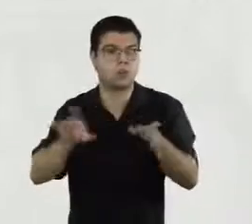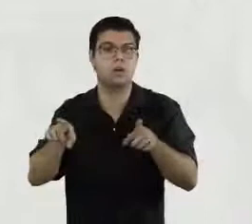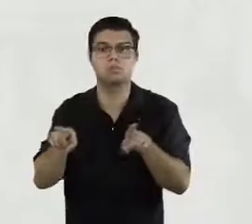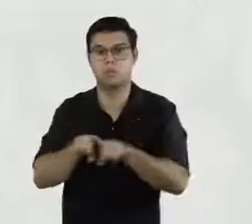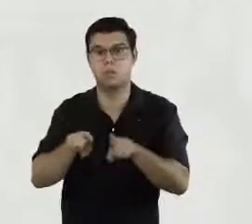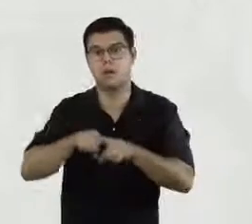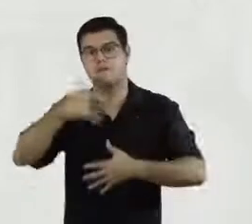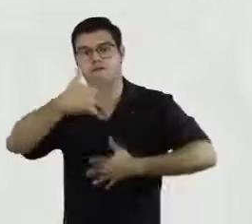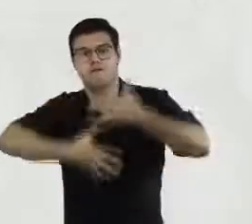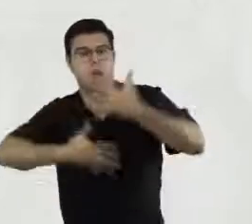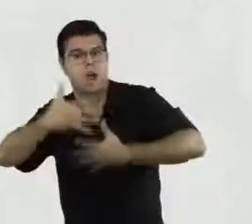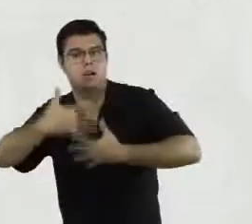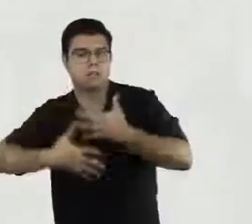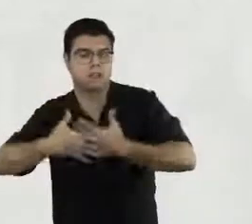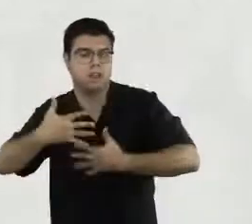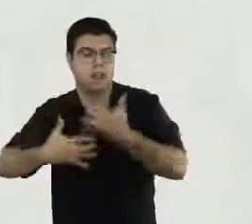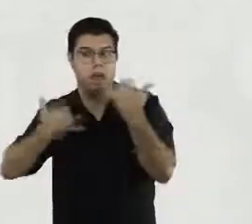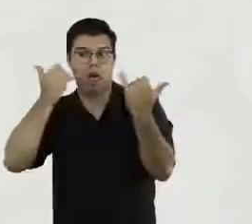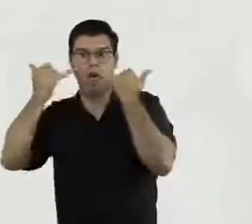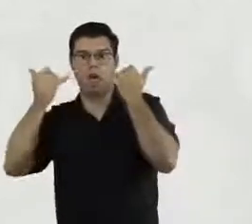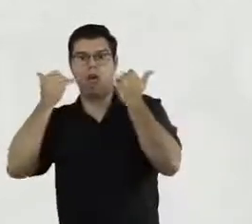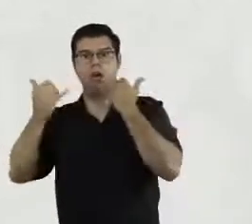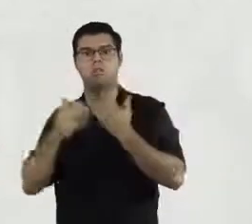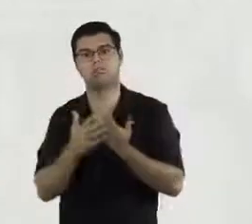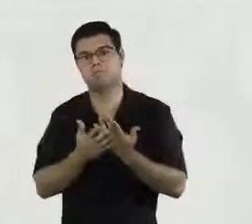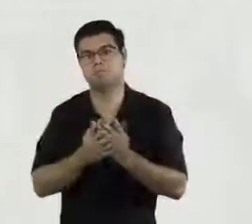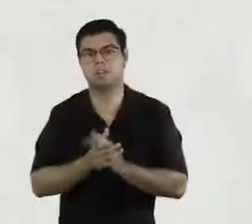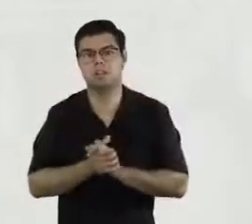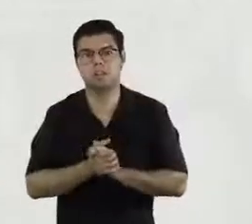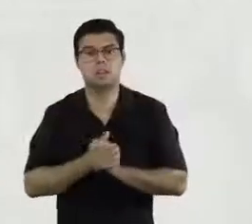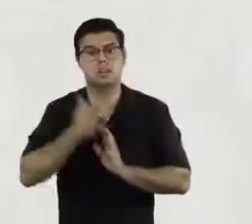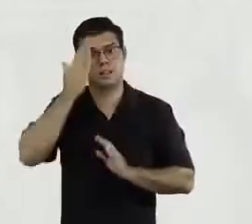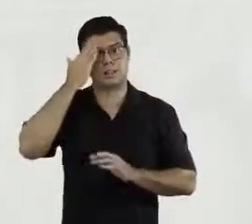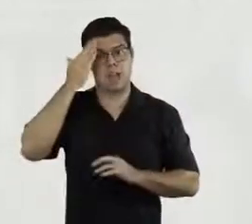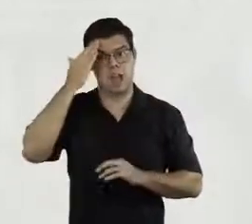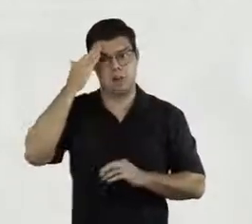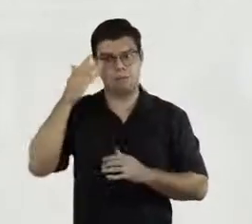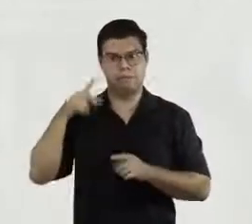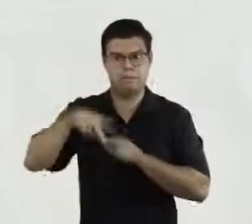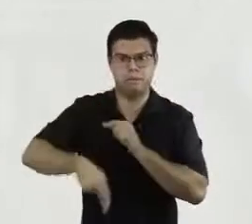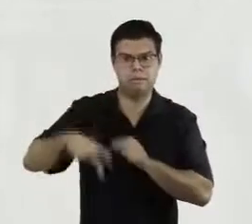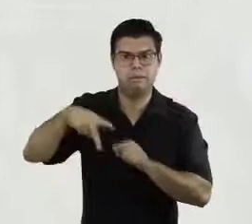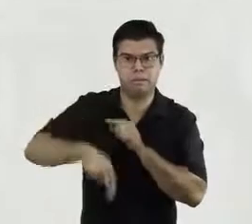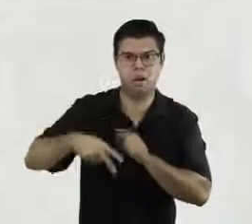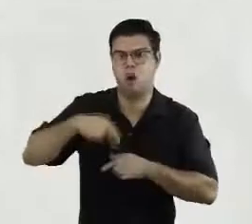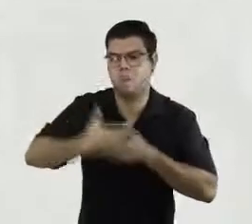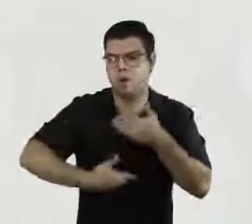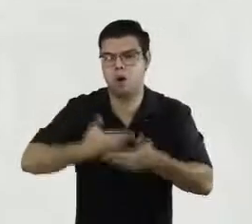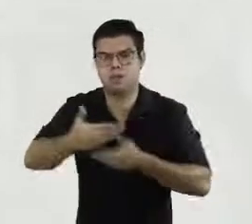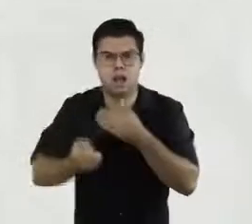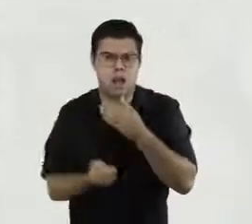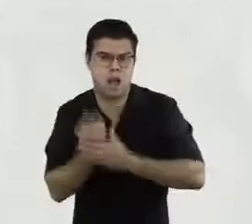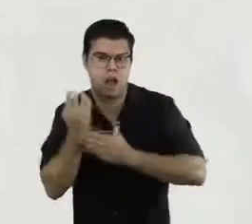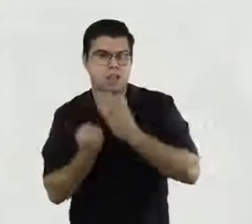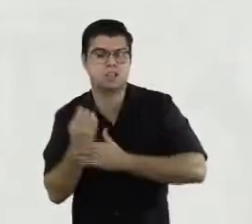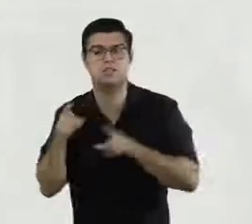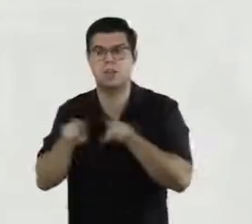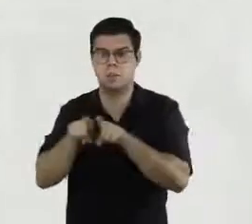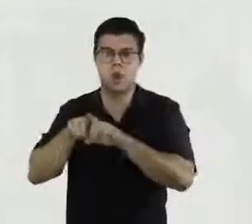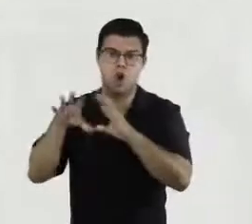informação. E isso é capaz de inibir até o processo criativo e coletivo, individual e